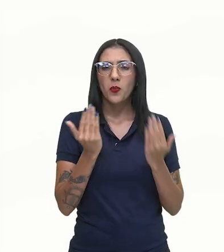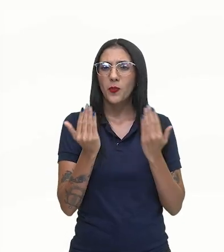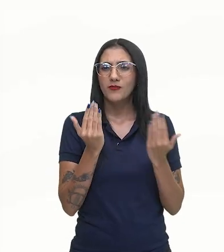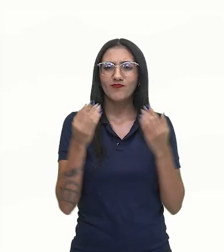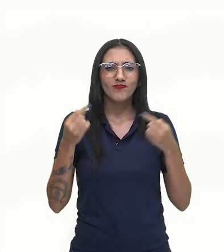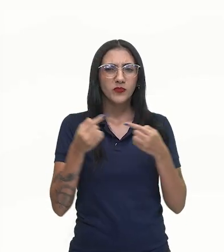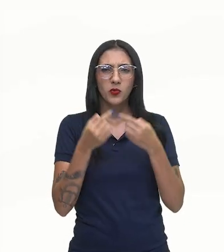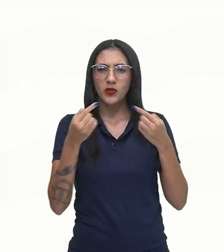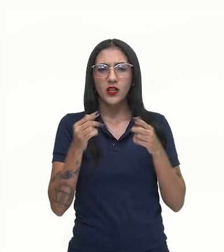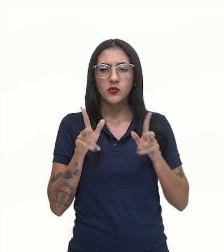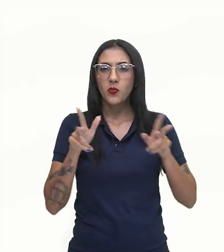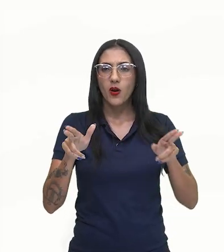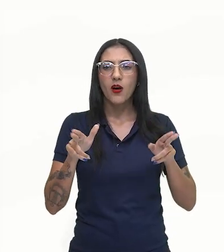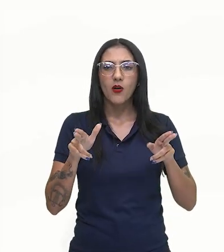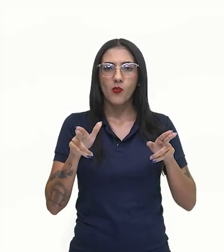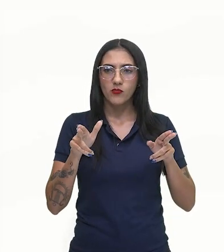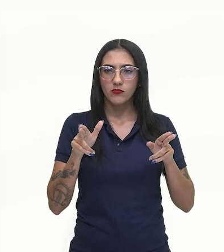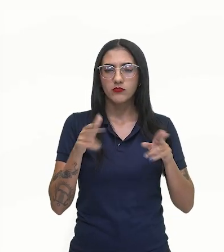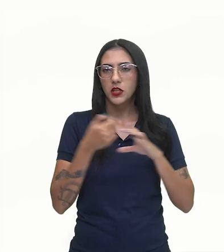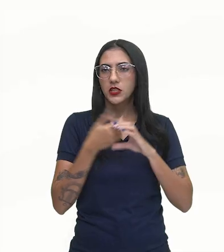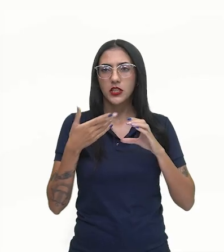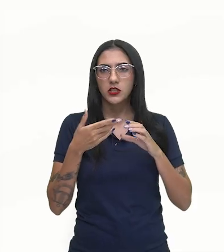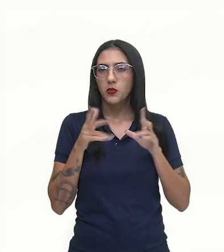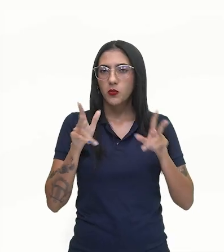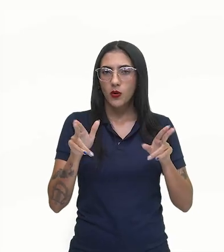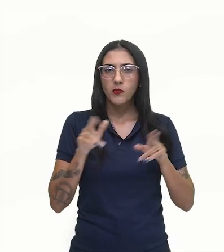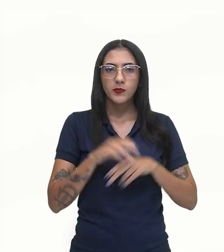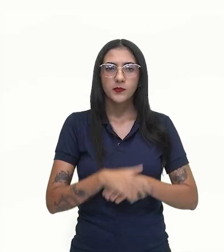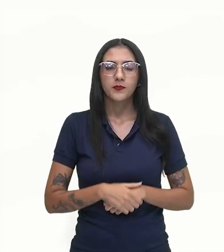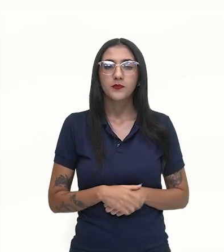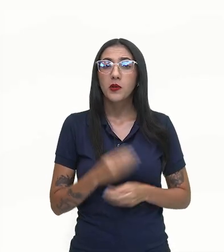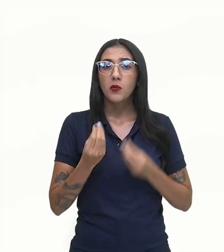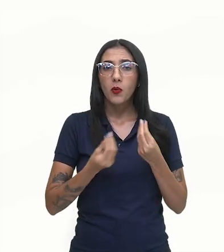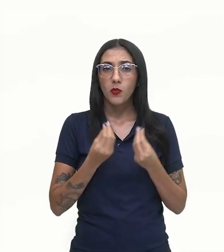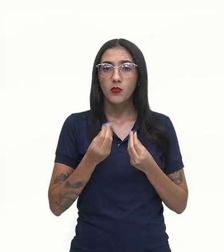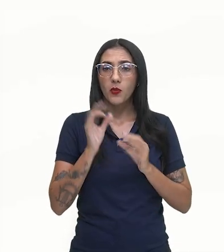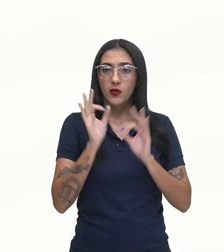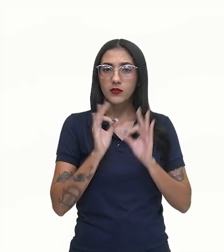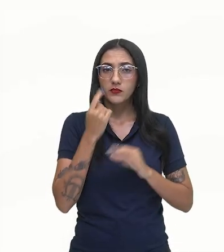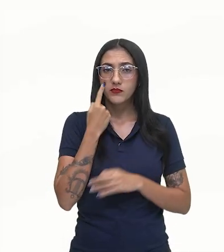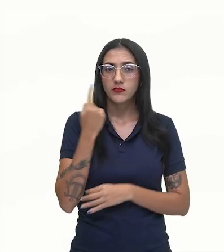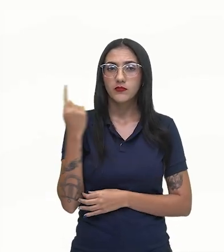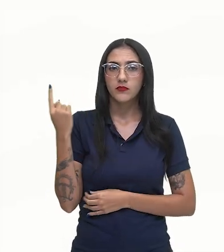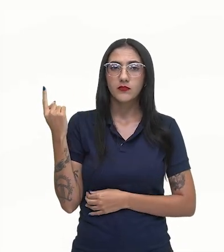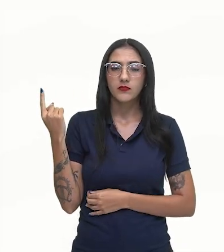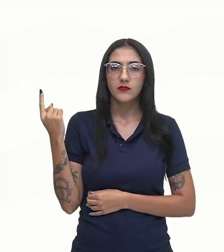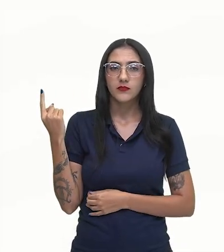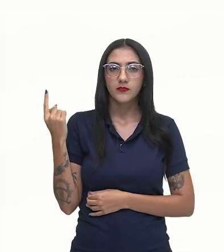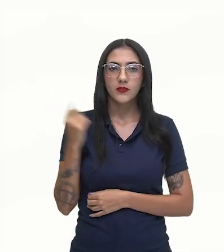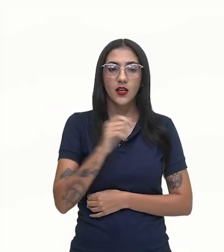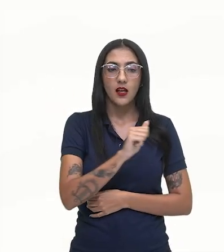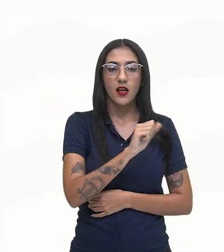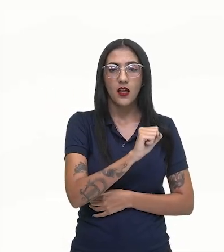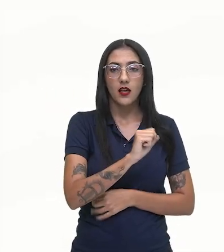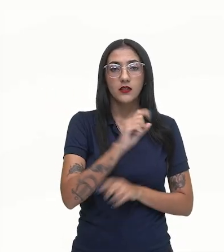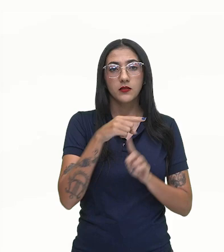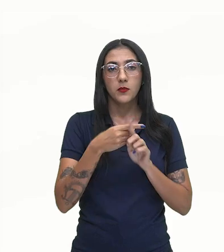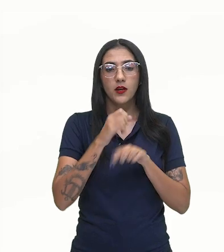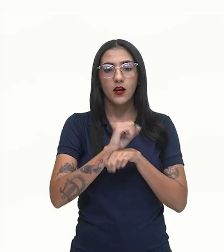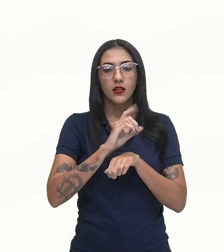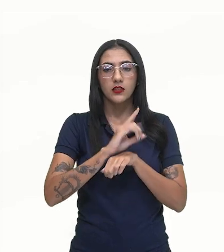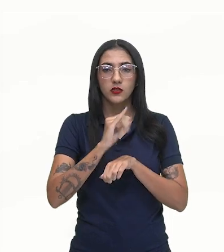quanto. Tão quanto. E a formação dele é essa aqui, ó. As mais